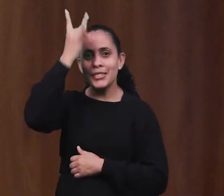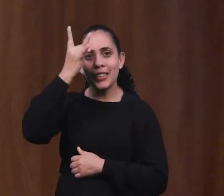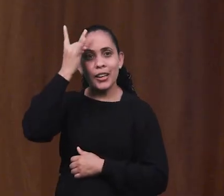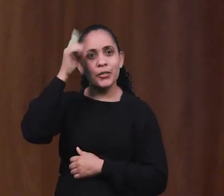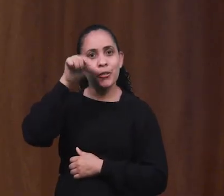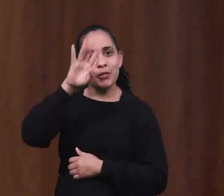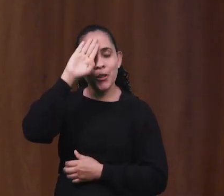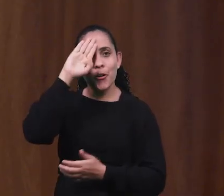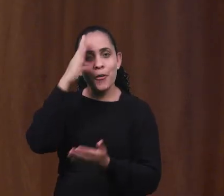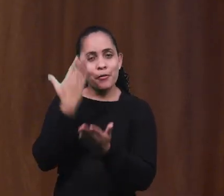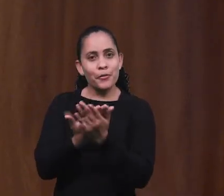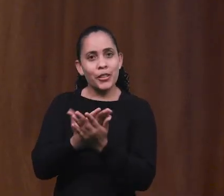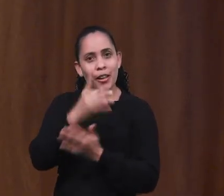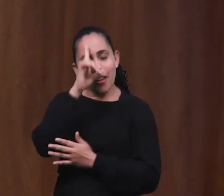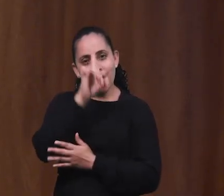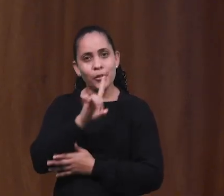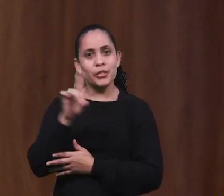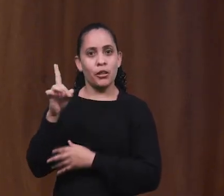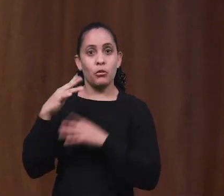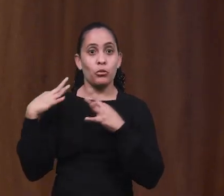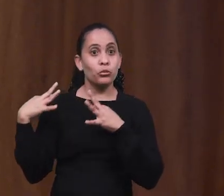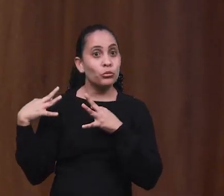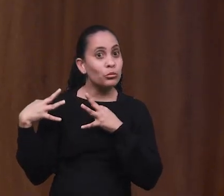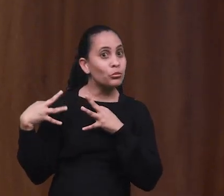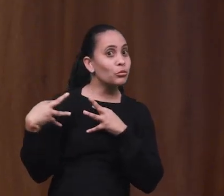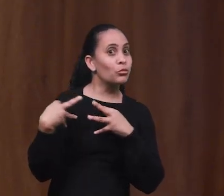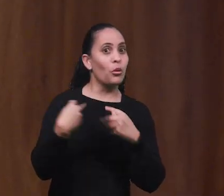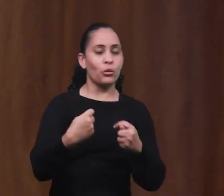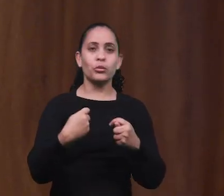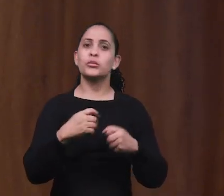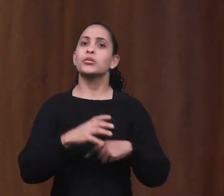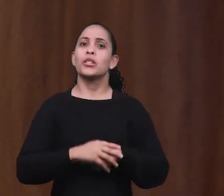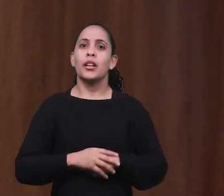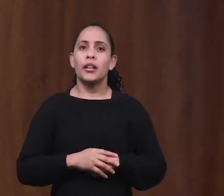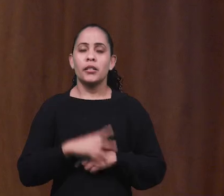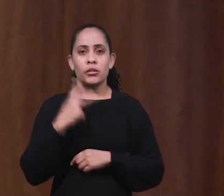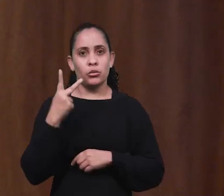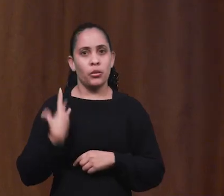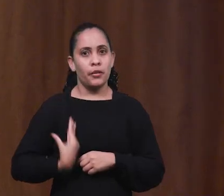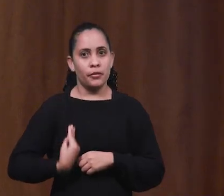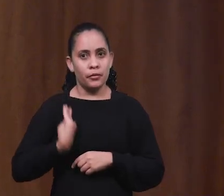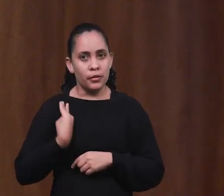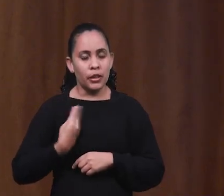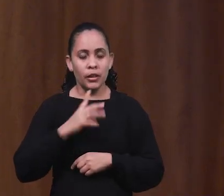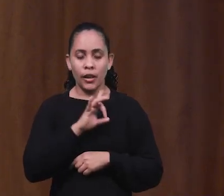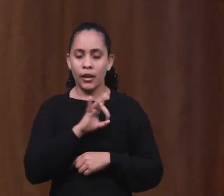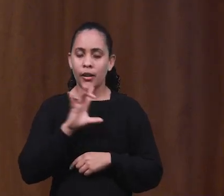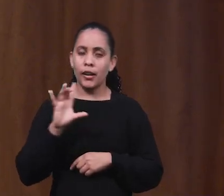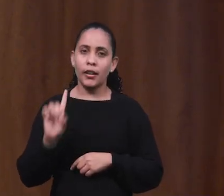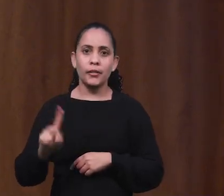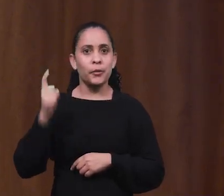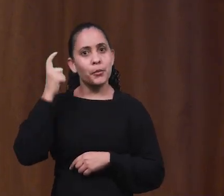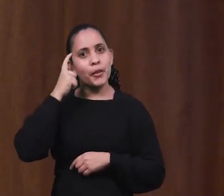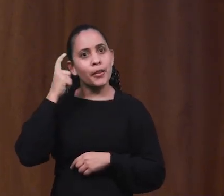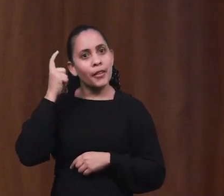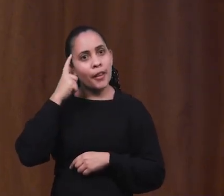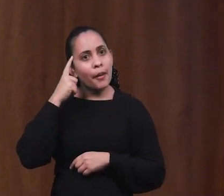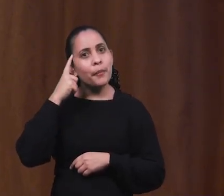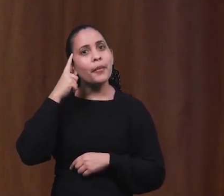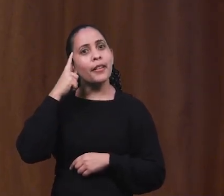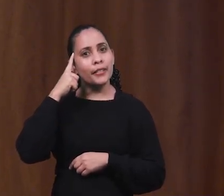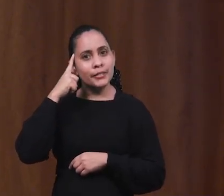Espírito Santo, quando você confia ao Senhor todos os seus feitos, as suas obras, o seu dia a dia, cada um dos